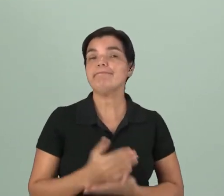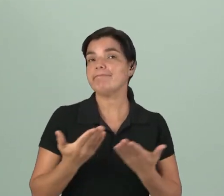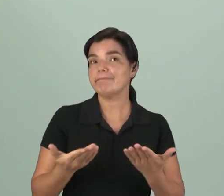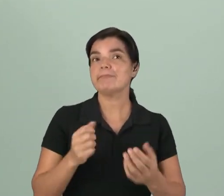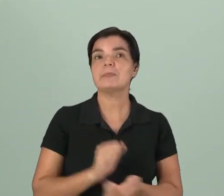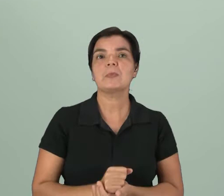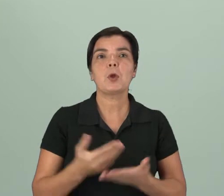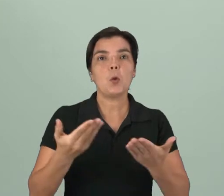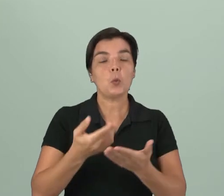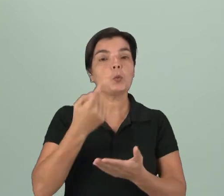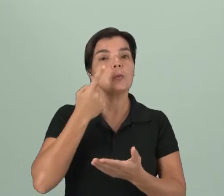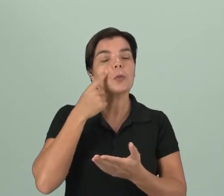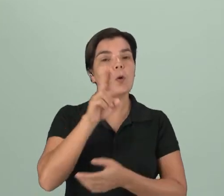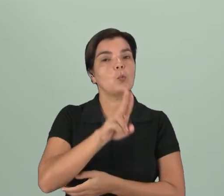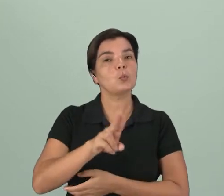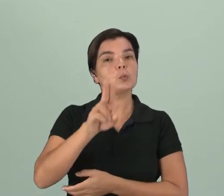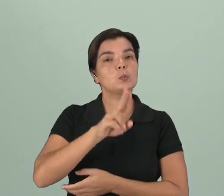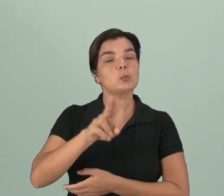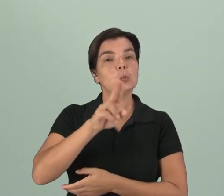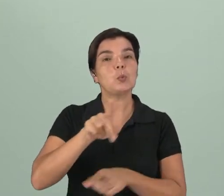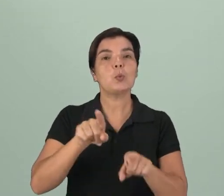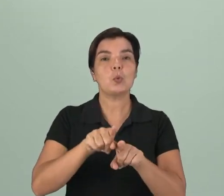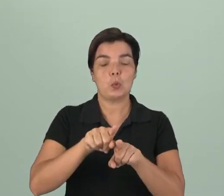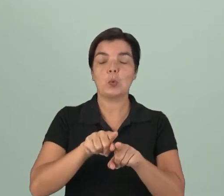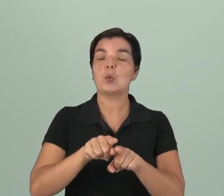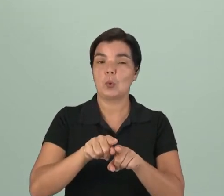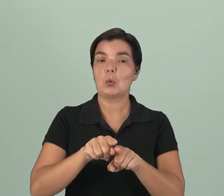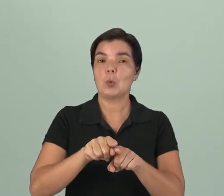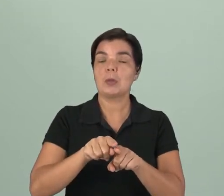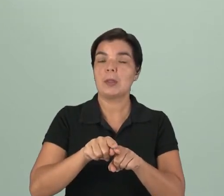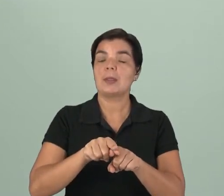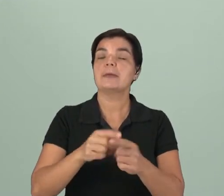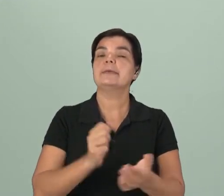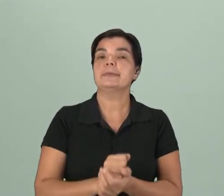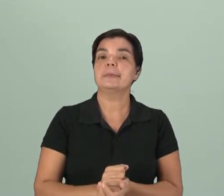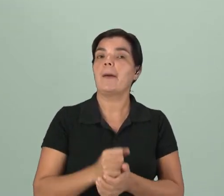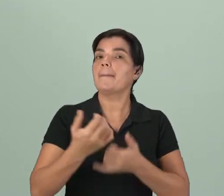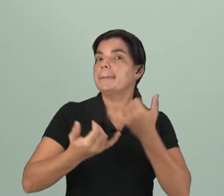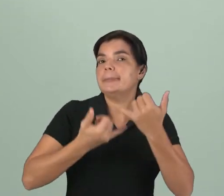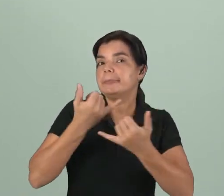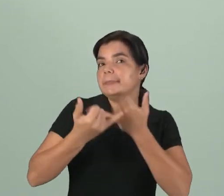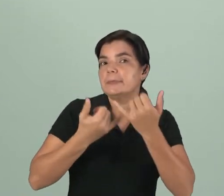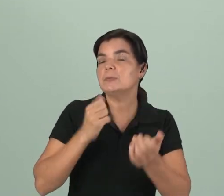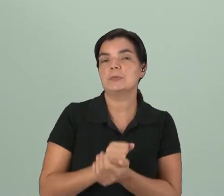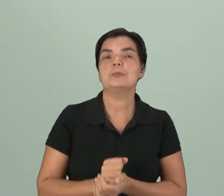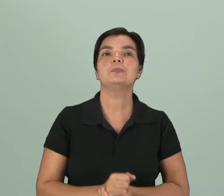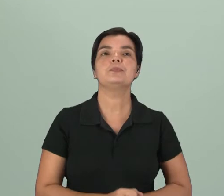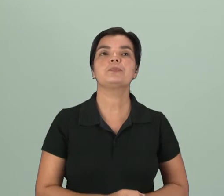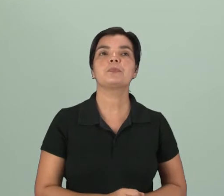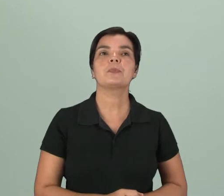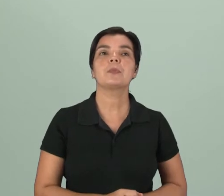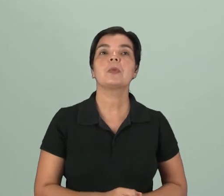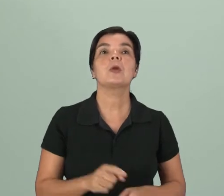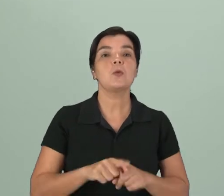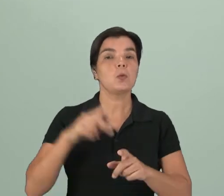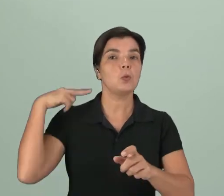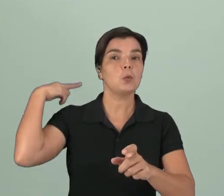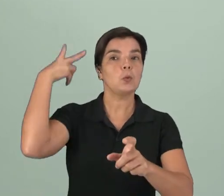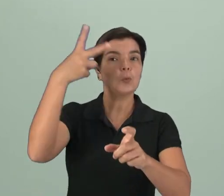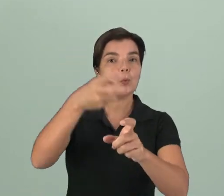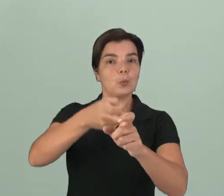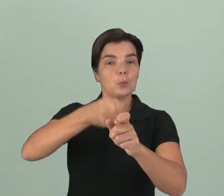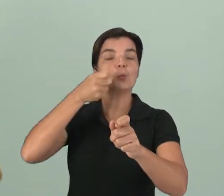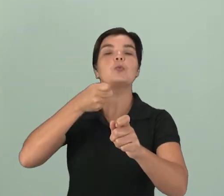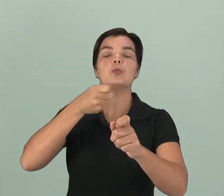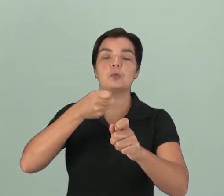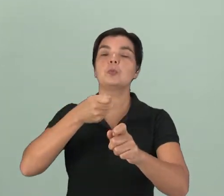E que hoje a gente utiliza como uma atividade, uma brincadeira, um jogo, né? O arco e flecha é uma